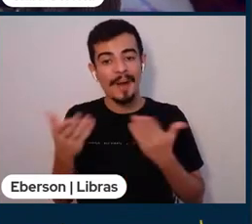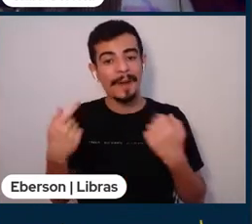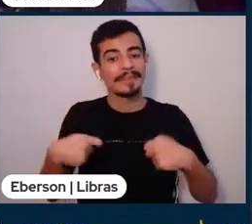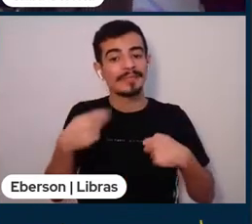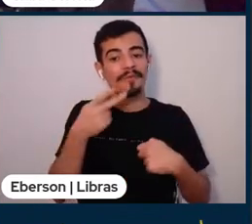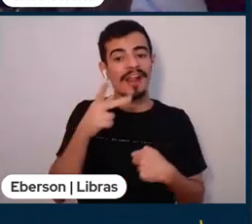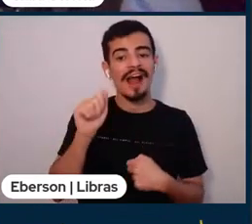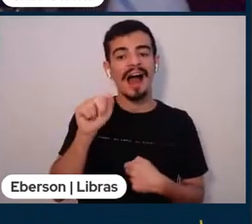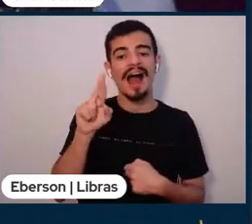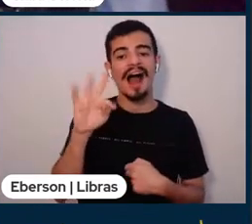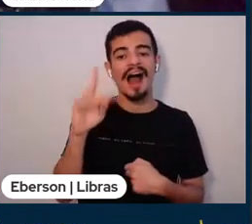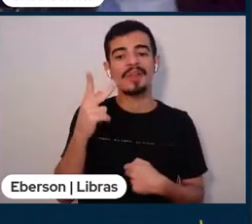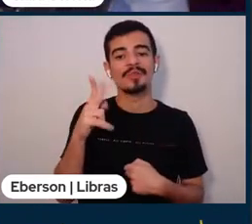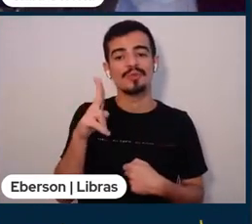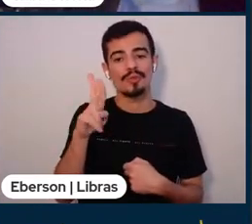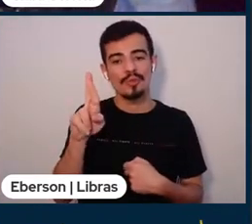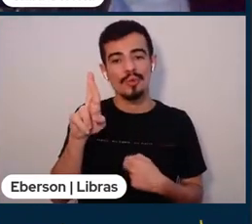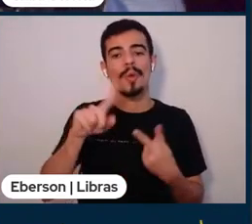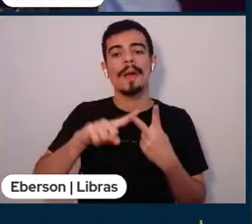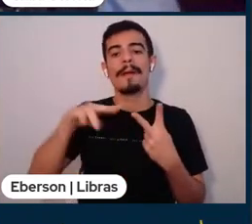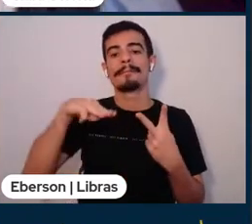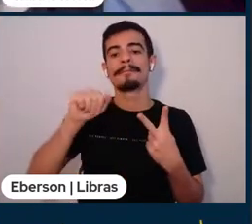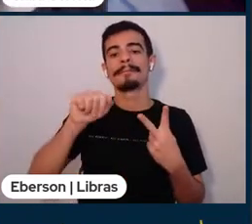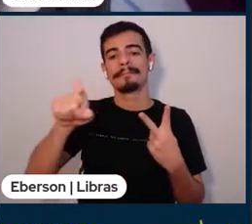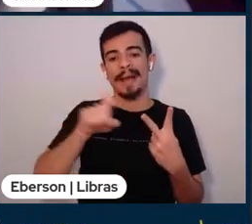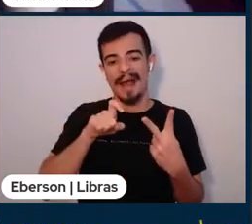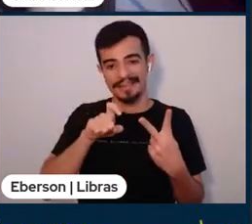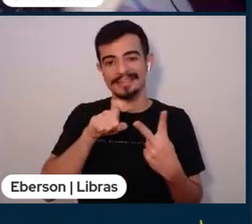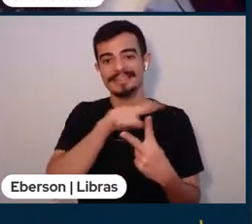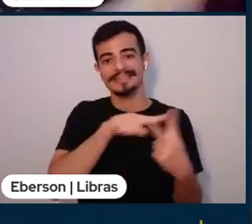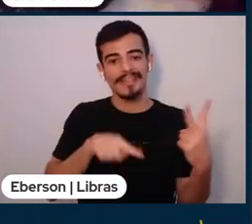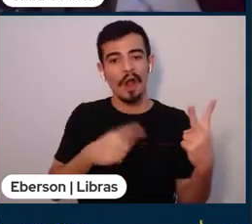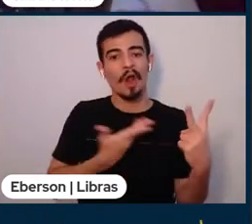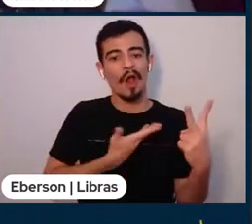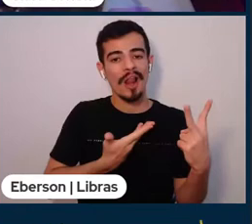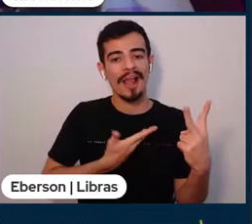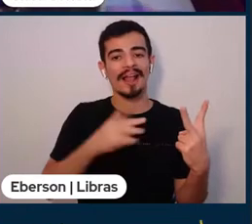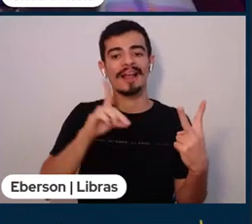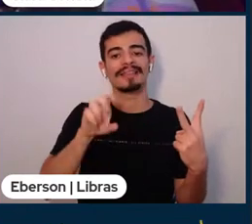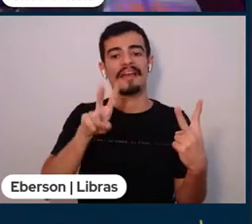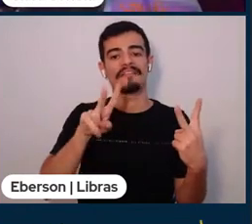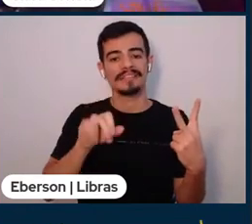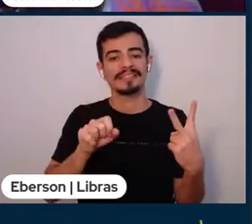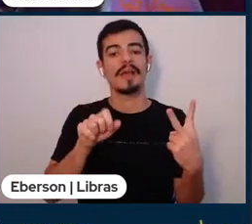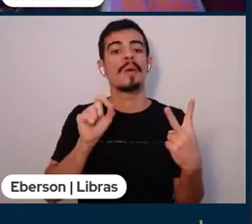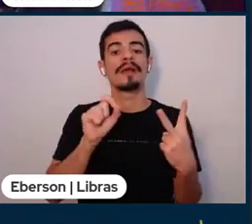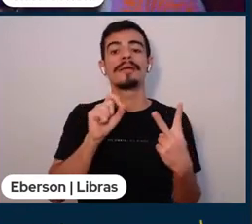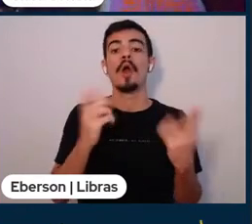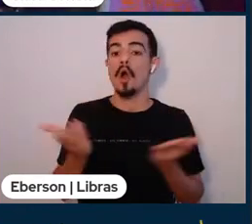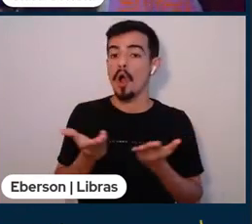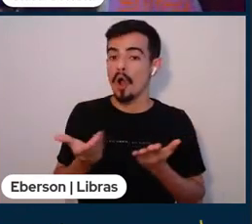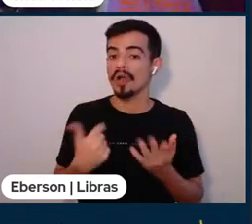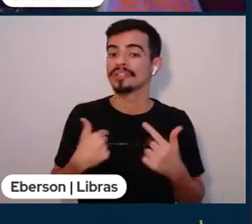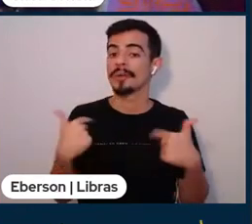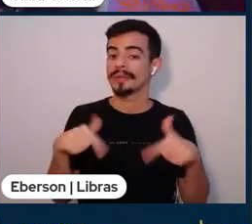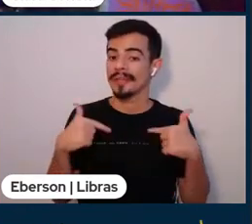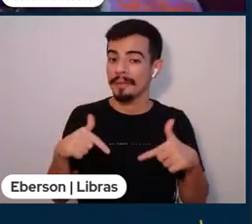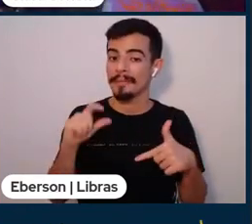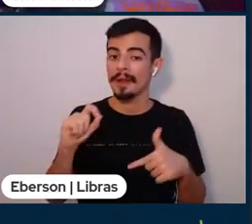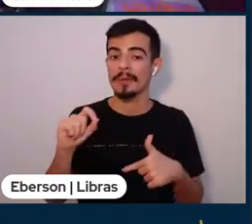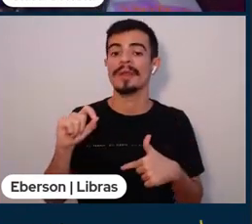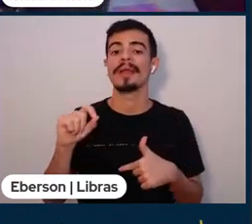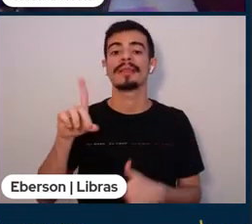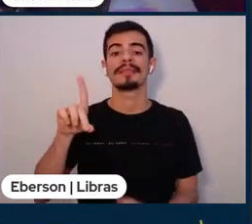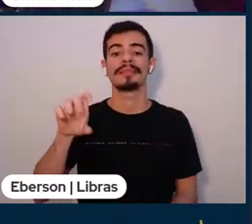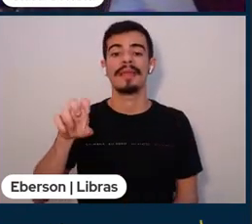Max. Meus devs, meus colegas devs, né? Então, hoje atualmente eu sou developer, né? De